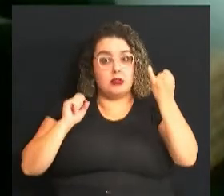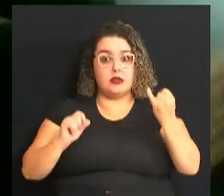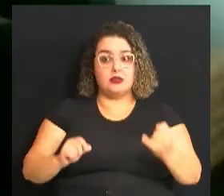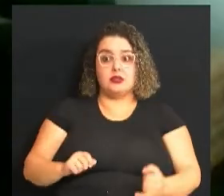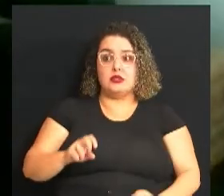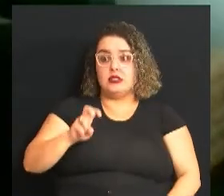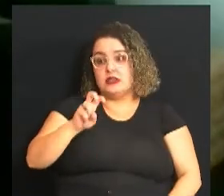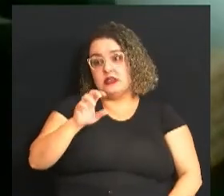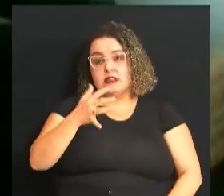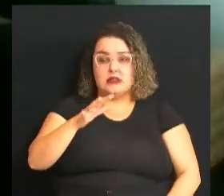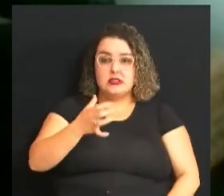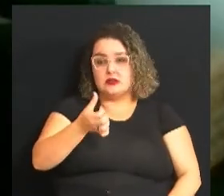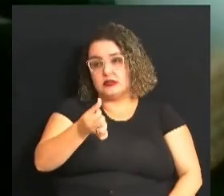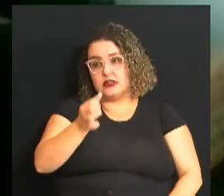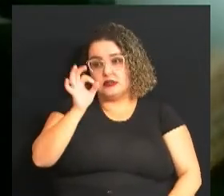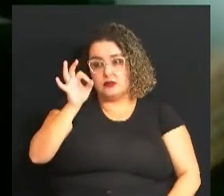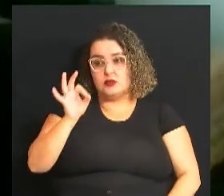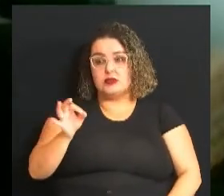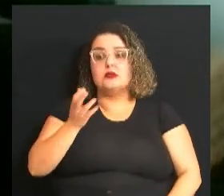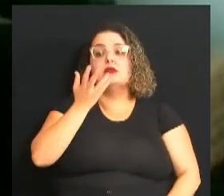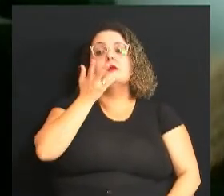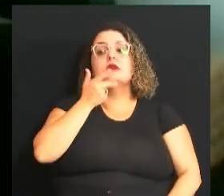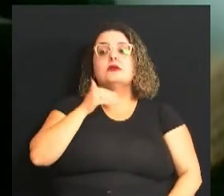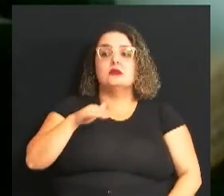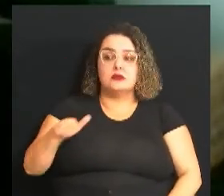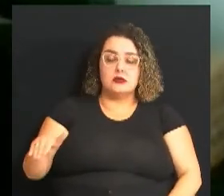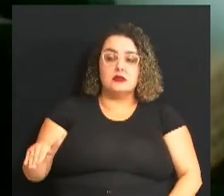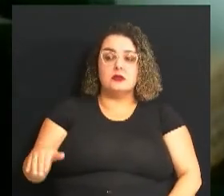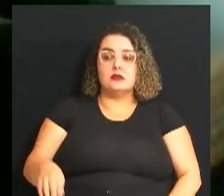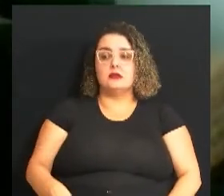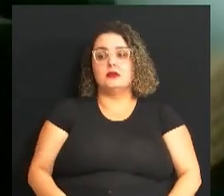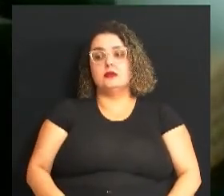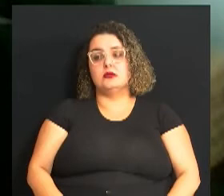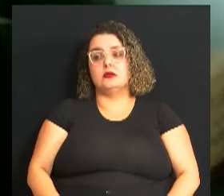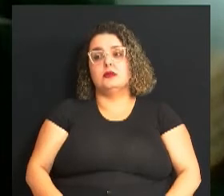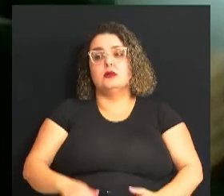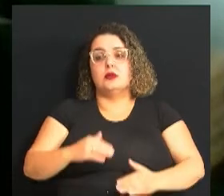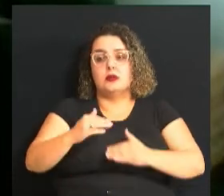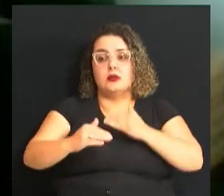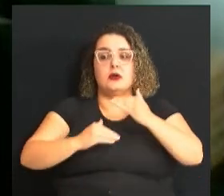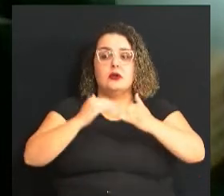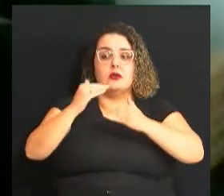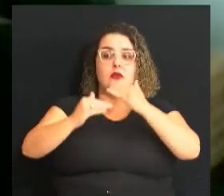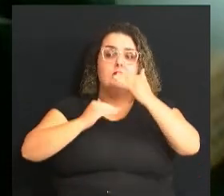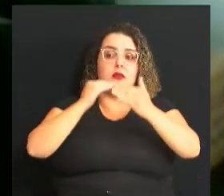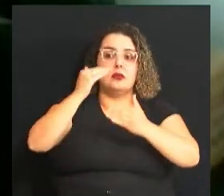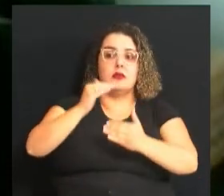das crianças, acabavam evoluindo